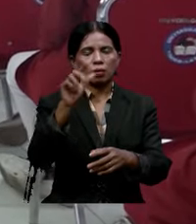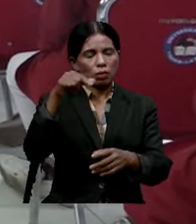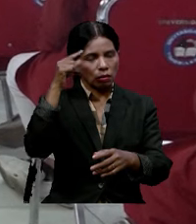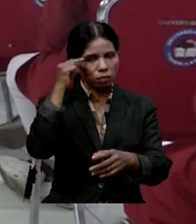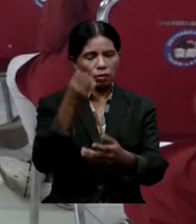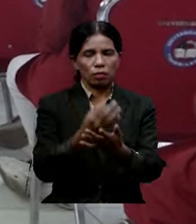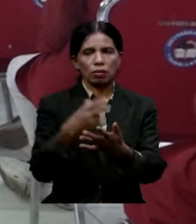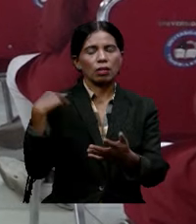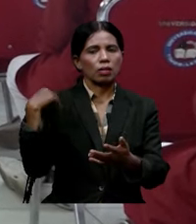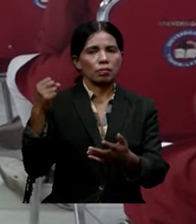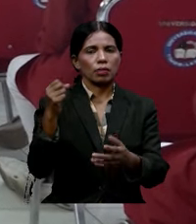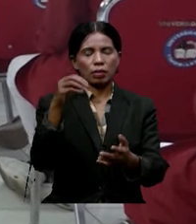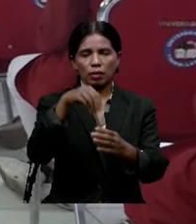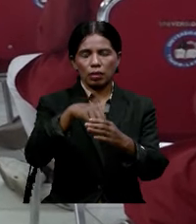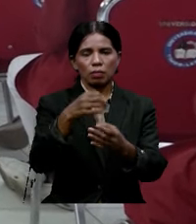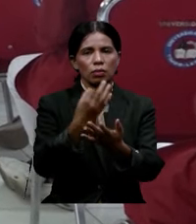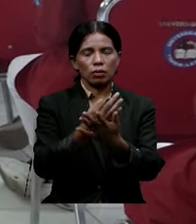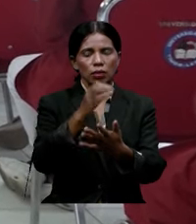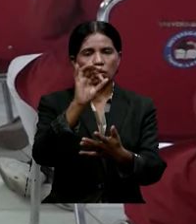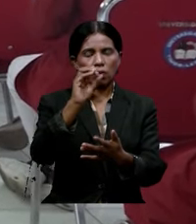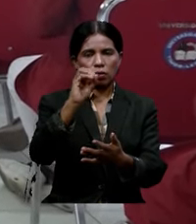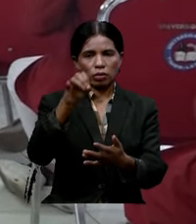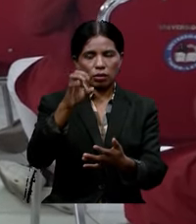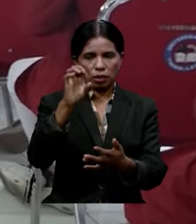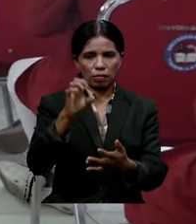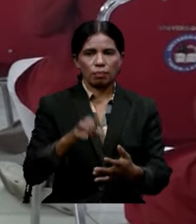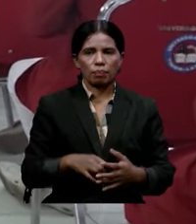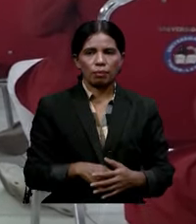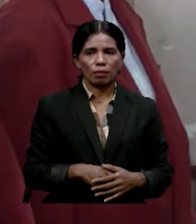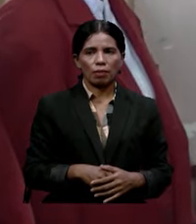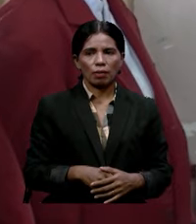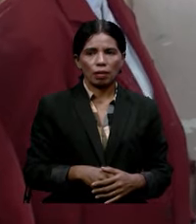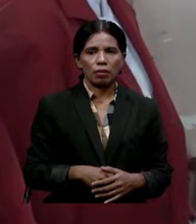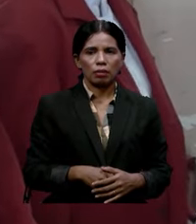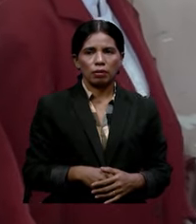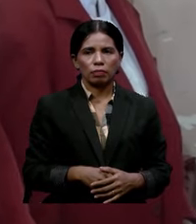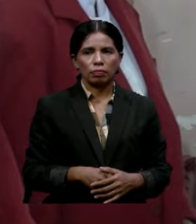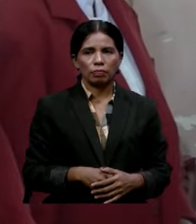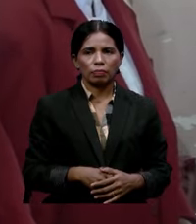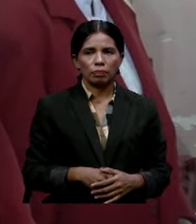bolsa Hagbit la tama i orsamento geral estaru emerenciana Martins Lamberto da Silva GMN.